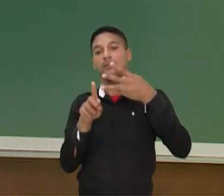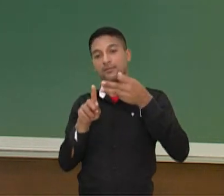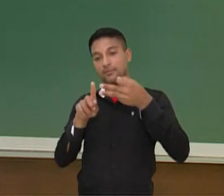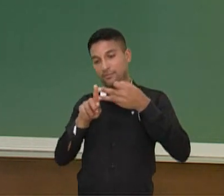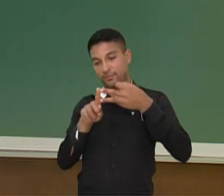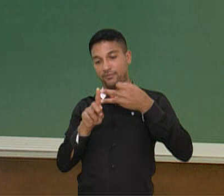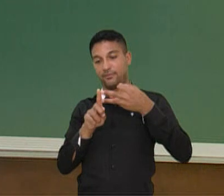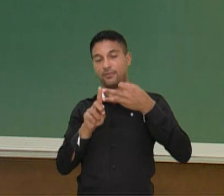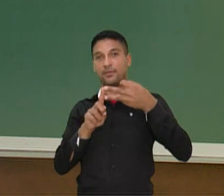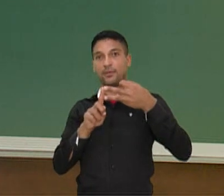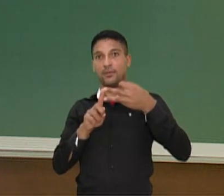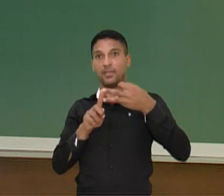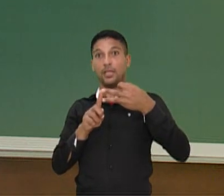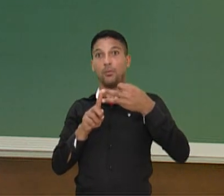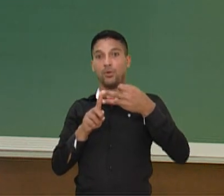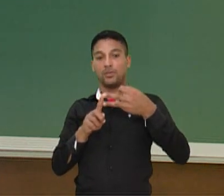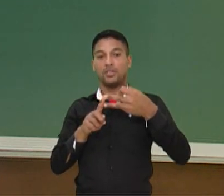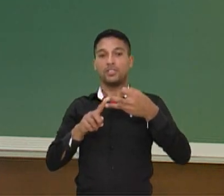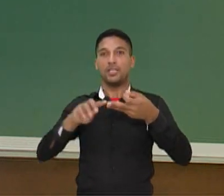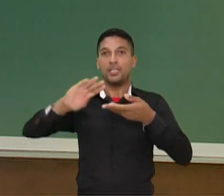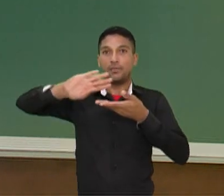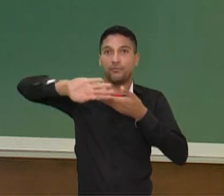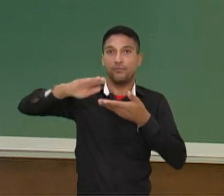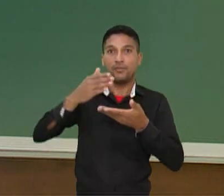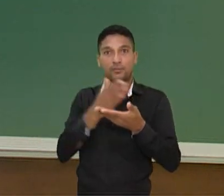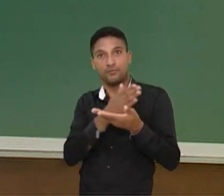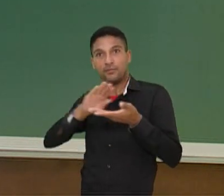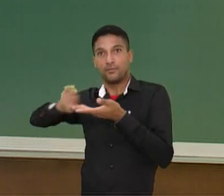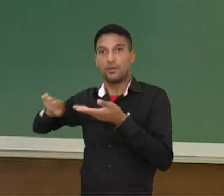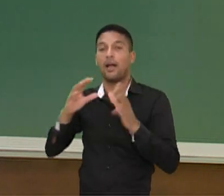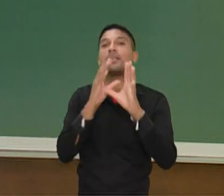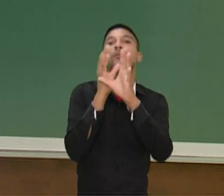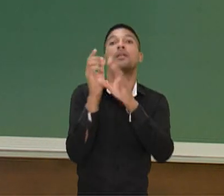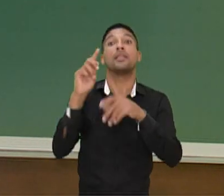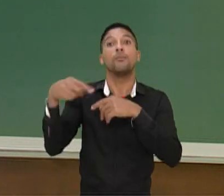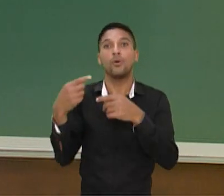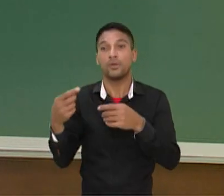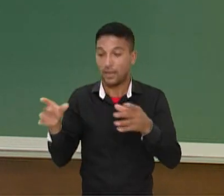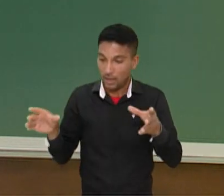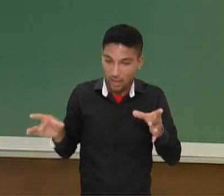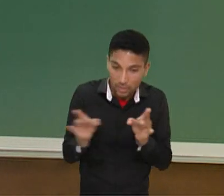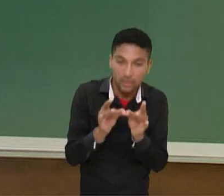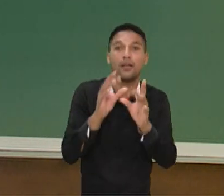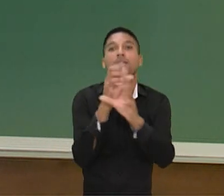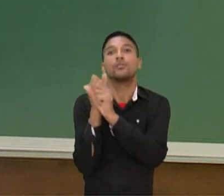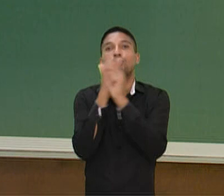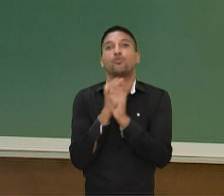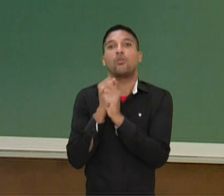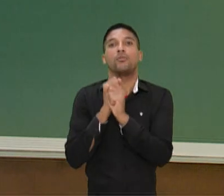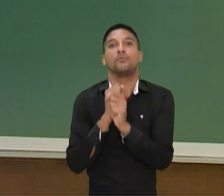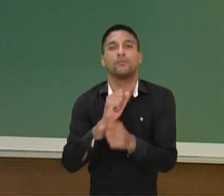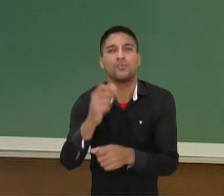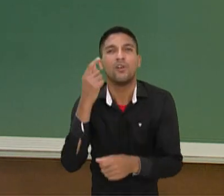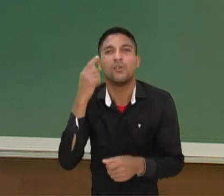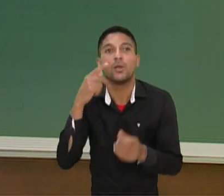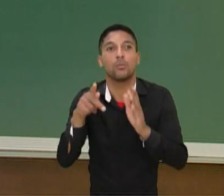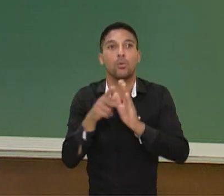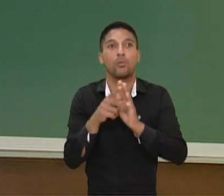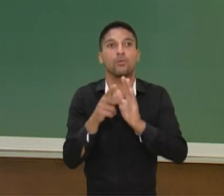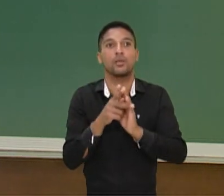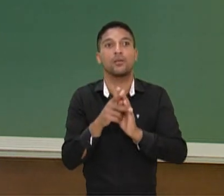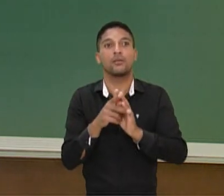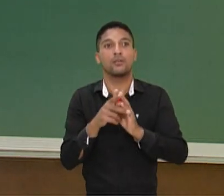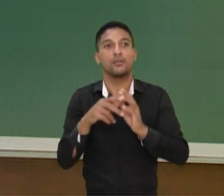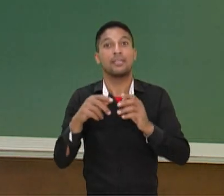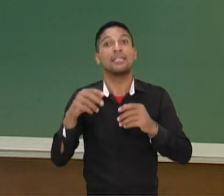Para a soma dos ângulos internos é a mesma coisa. Nós também vamos repartir a figura em triângulos, porque triângulos eu sei.